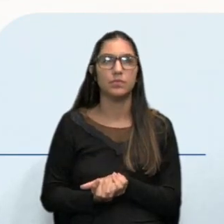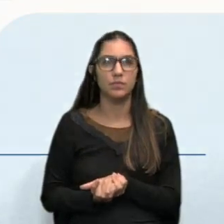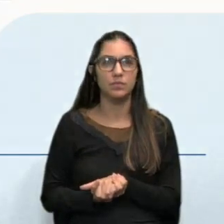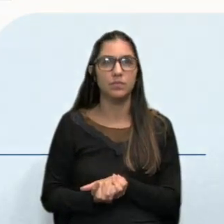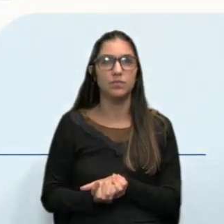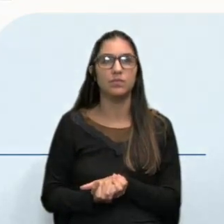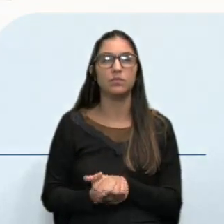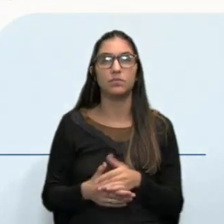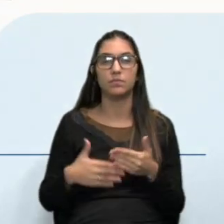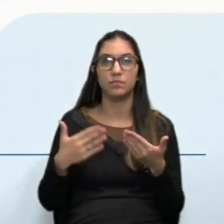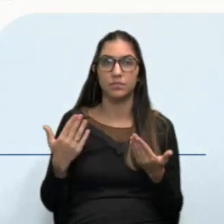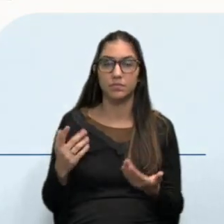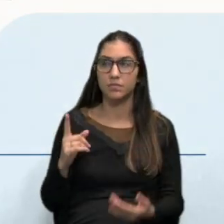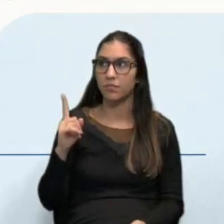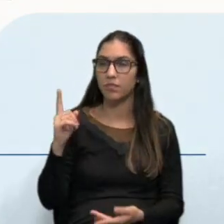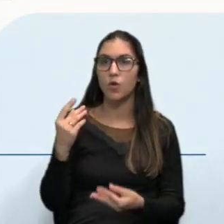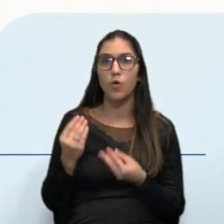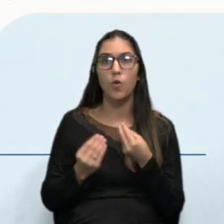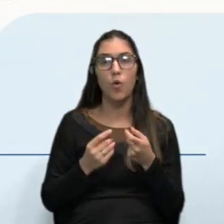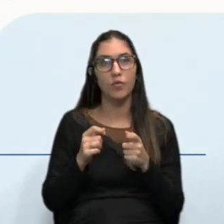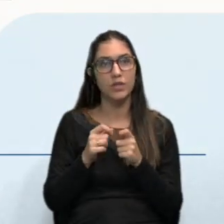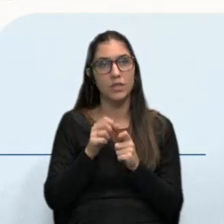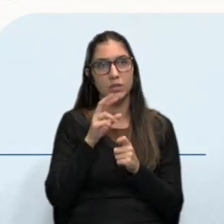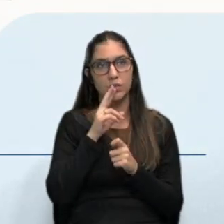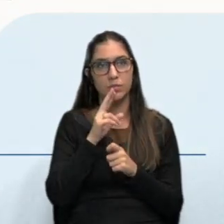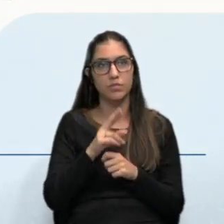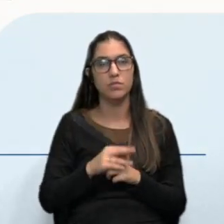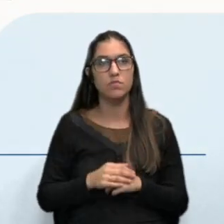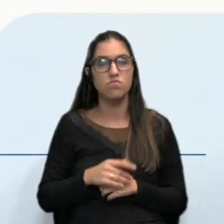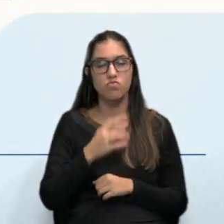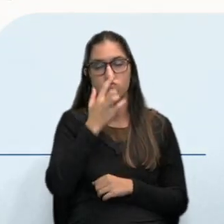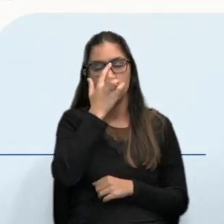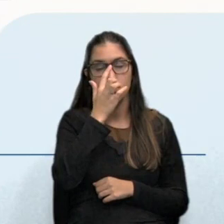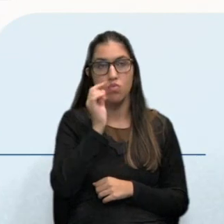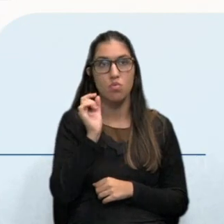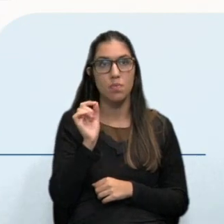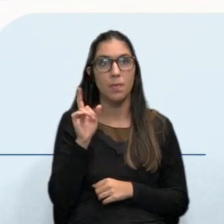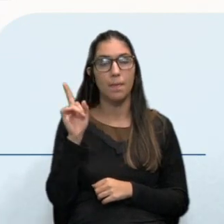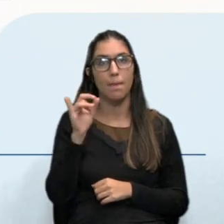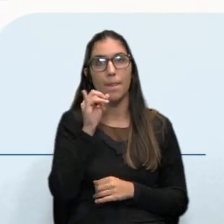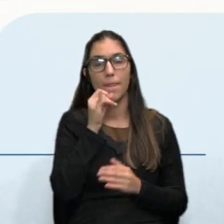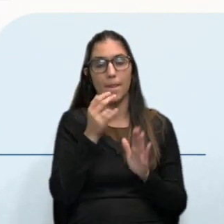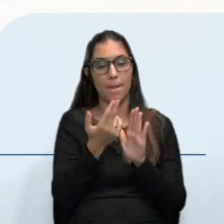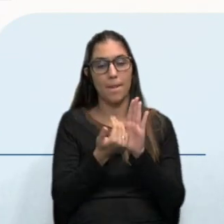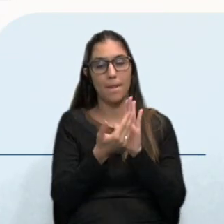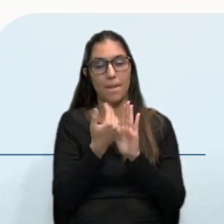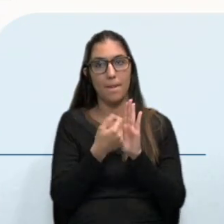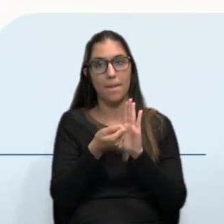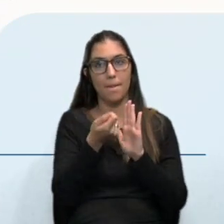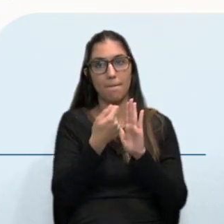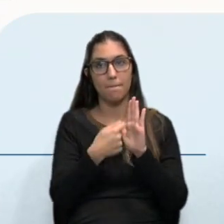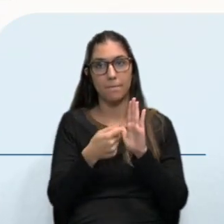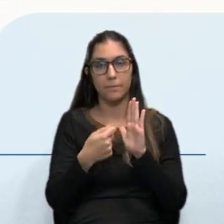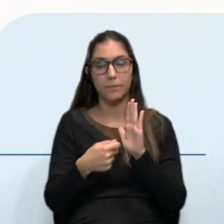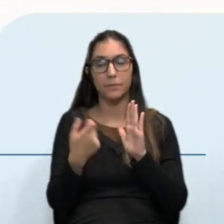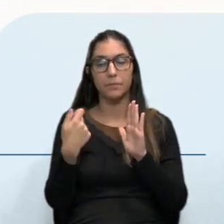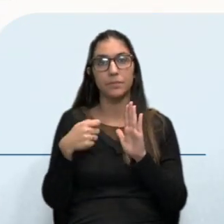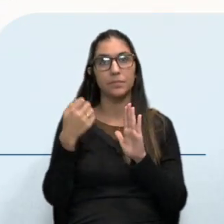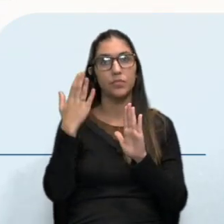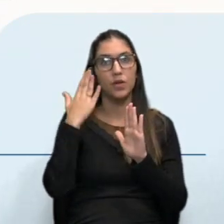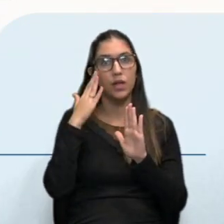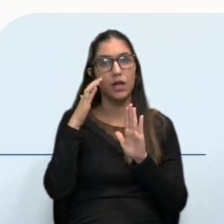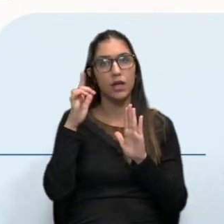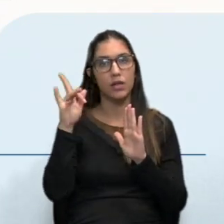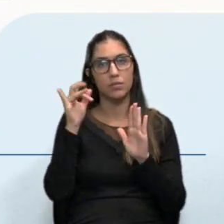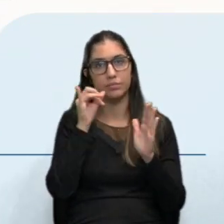Então, como que é essa resolução? O que é? Aqui está a ilustração, que a gente precisa primeiro entender